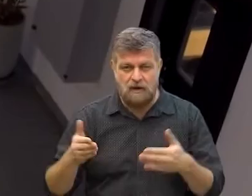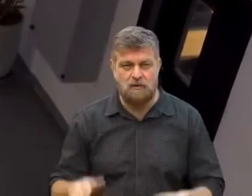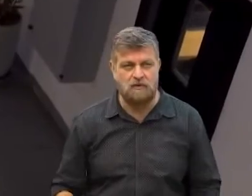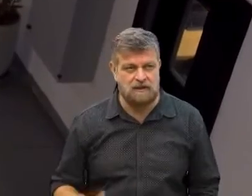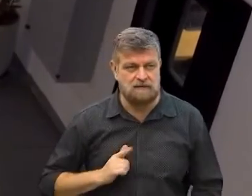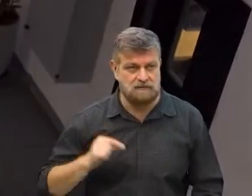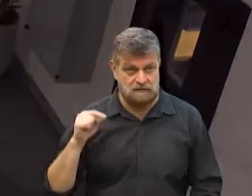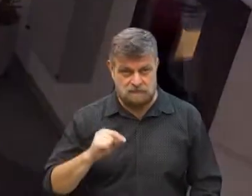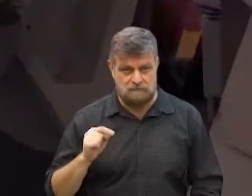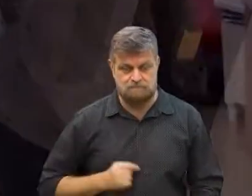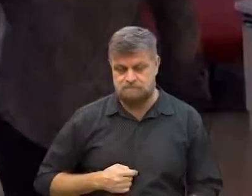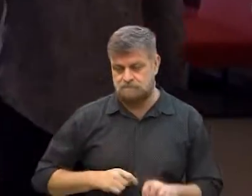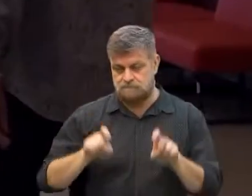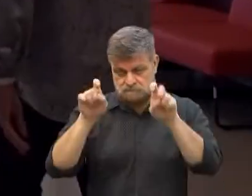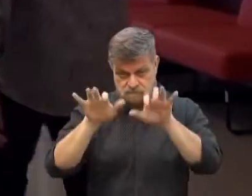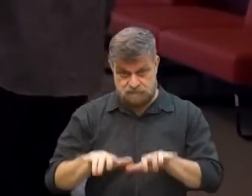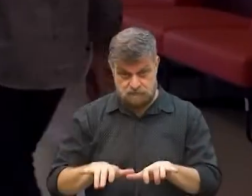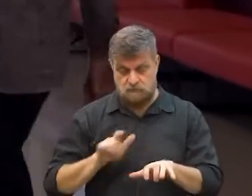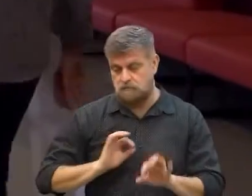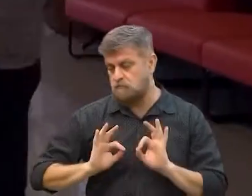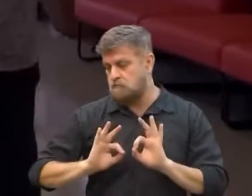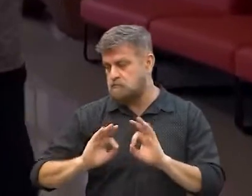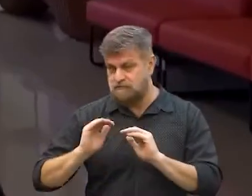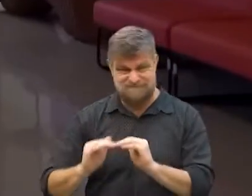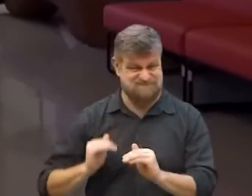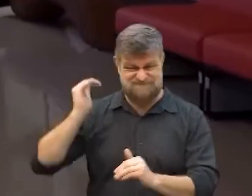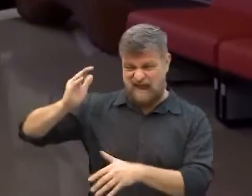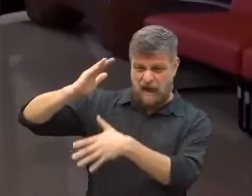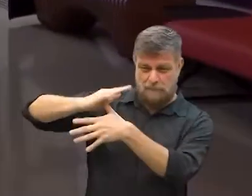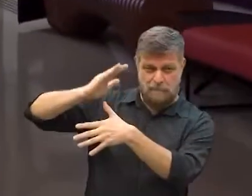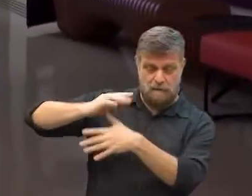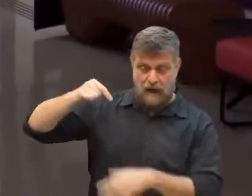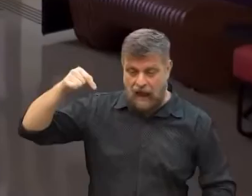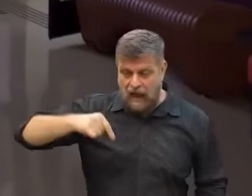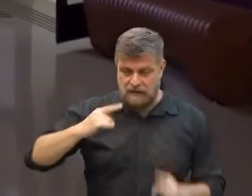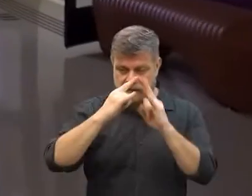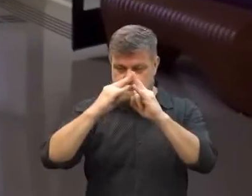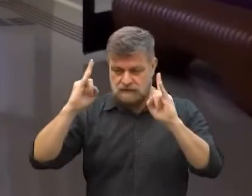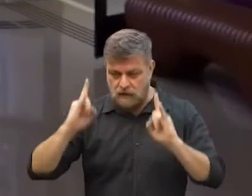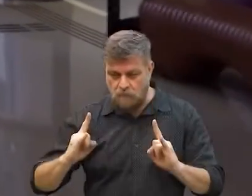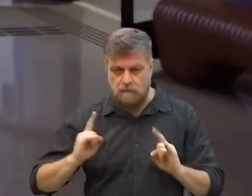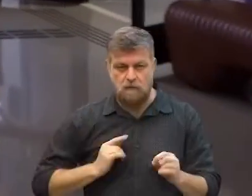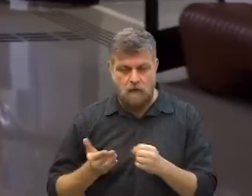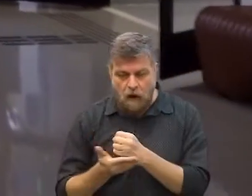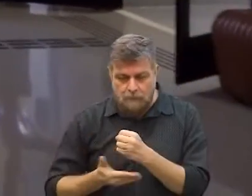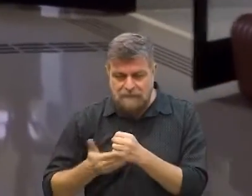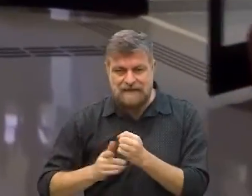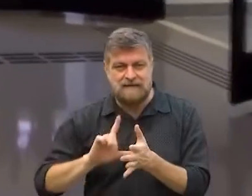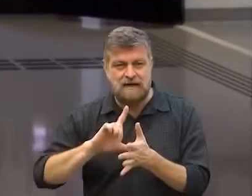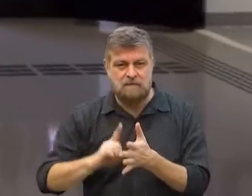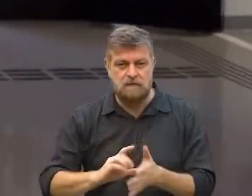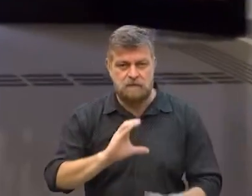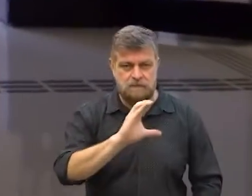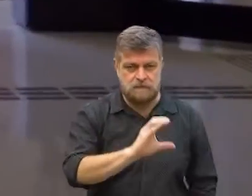síncrono. Olha só. Então foi aqui, né, nesse galpão. Depois o CNEPEM